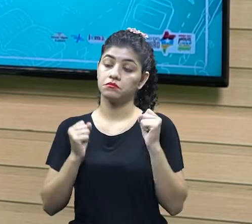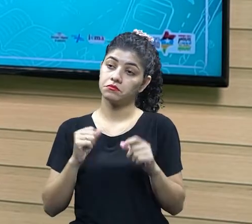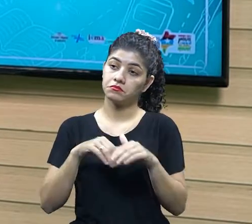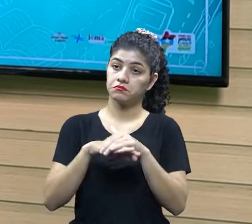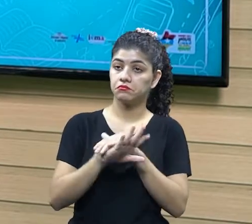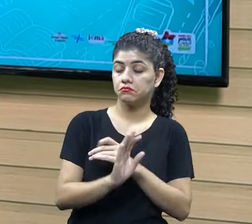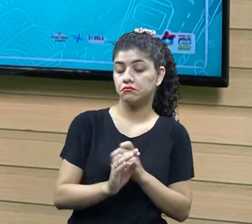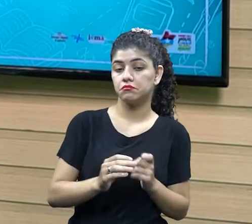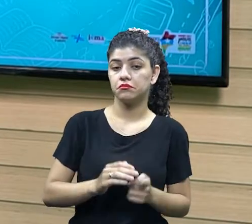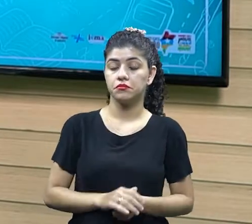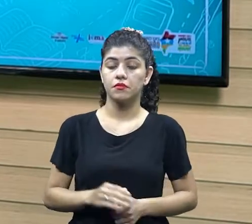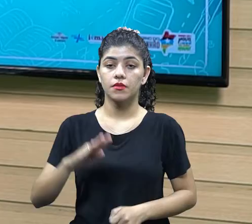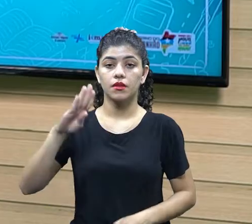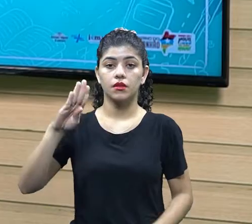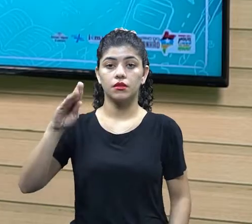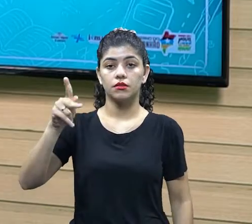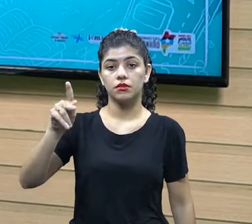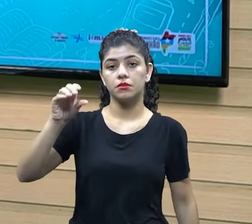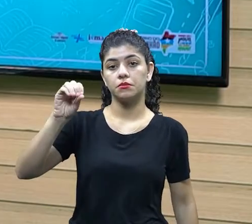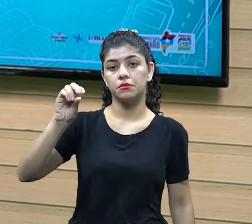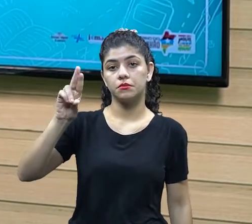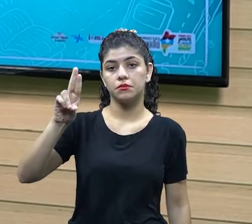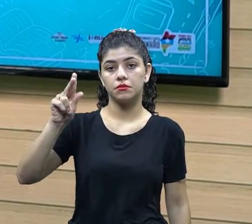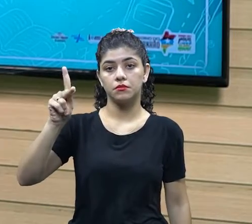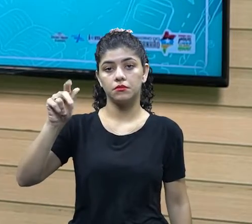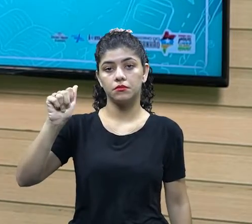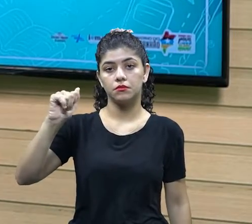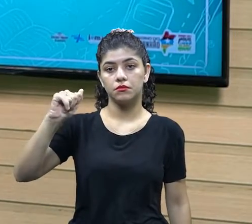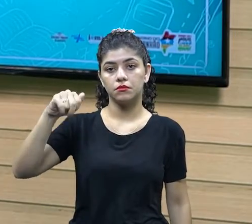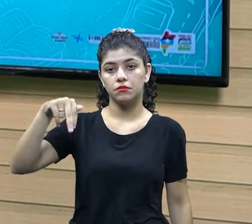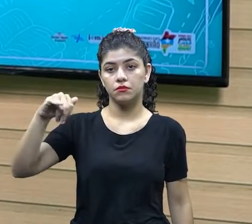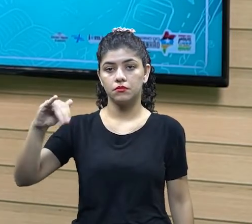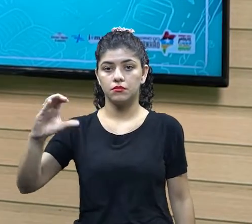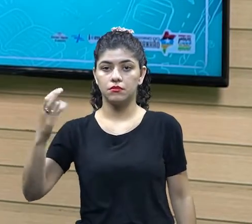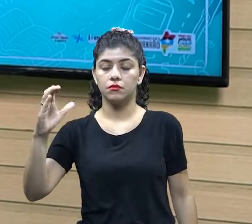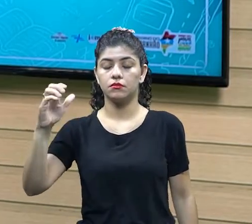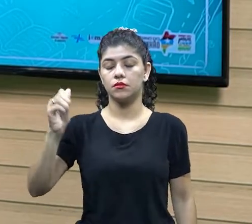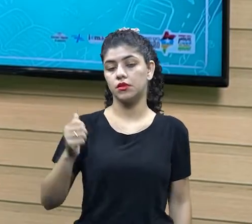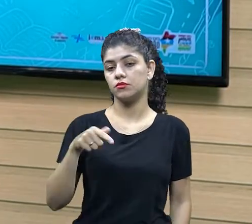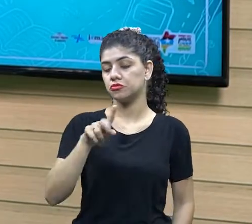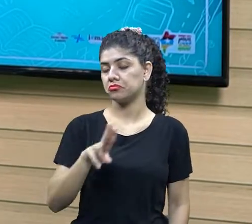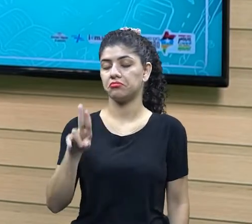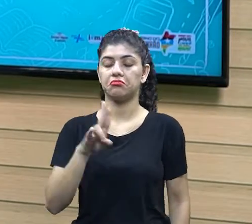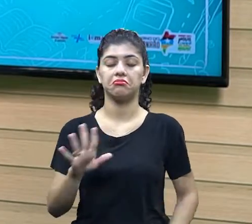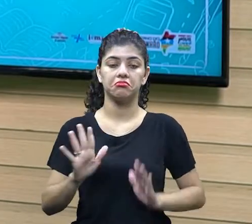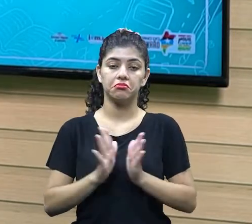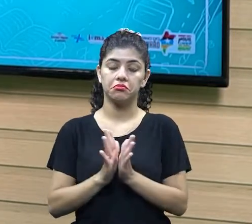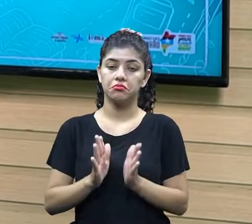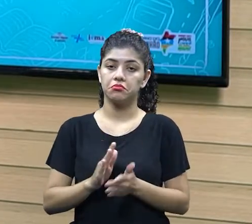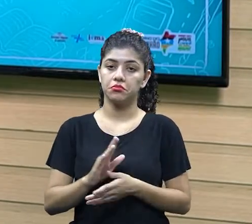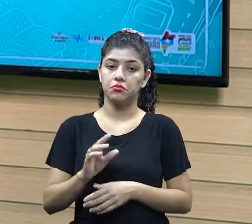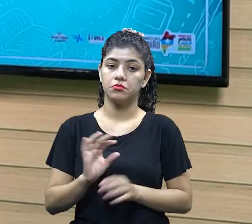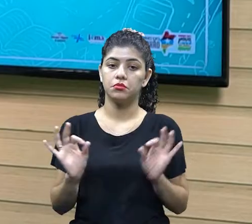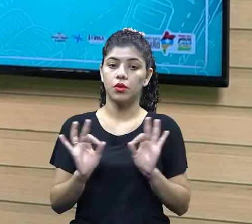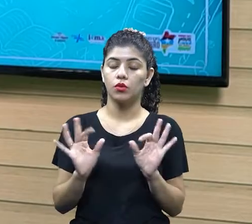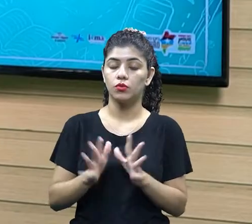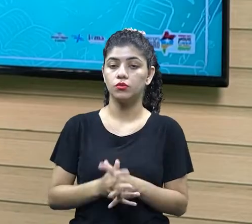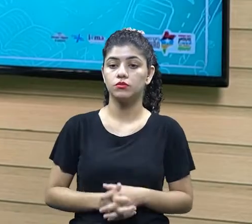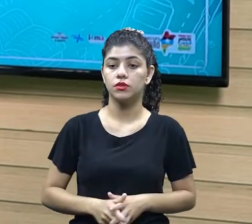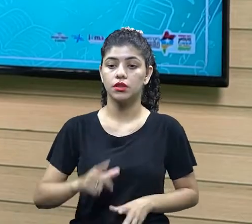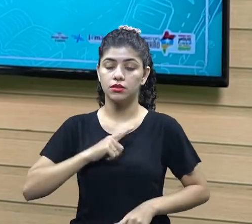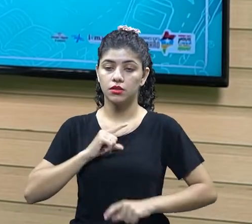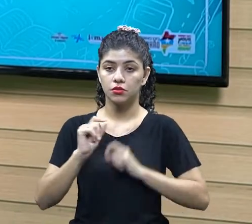uma caderneta de poupança, pode ser em uma conta que você não utiliza muito, né? Ela tem só